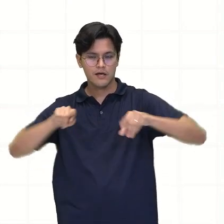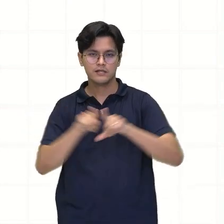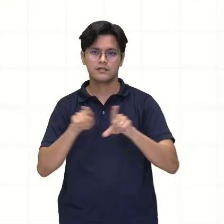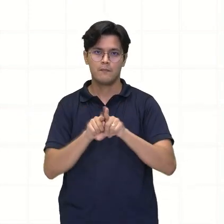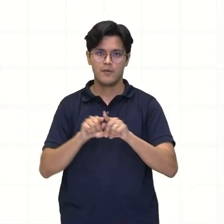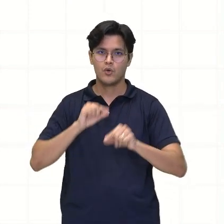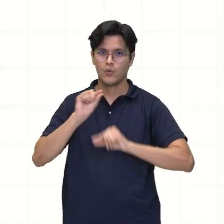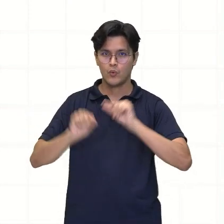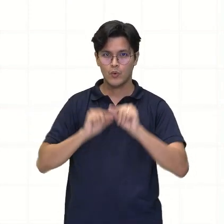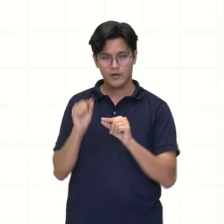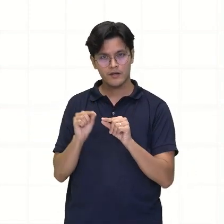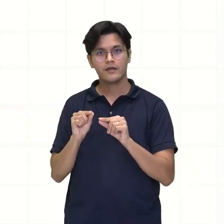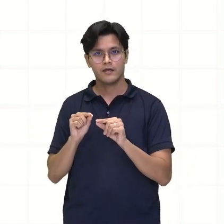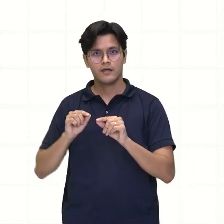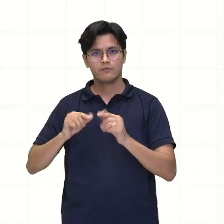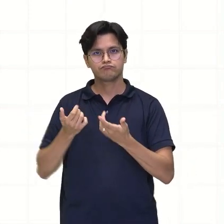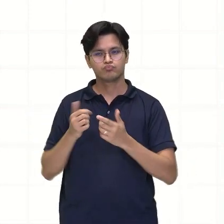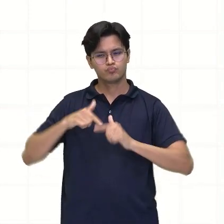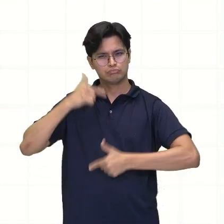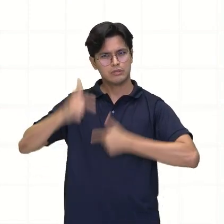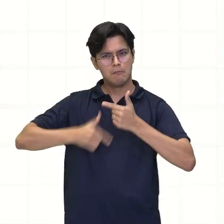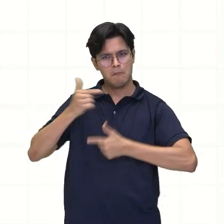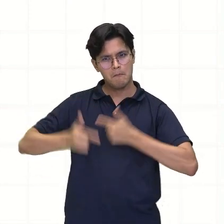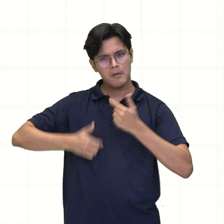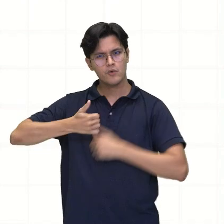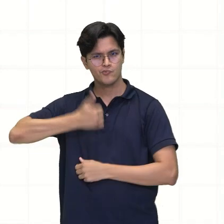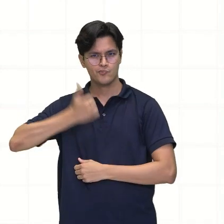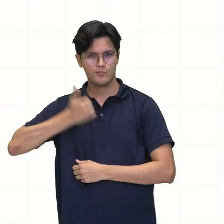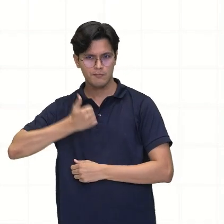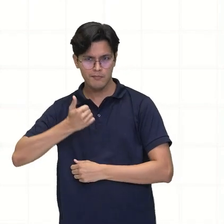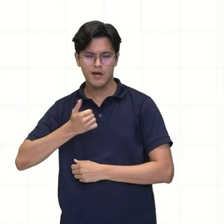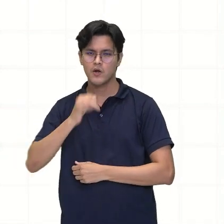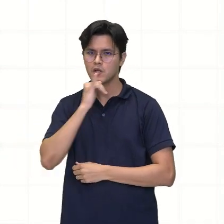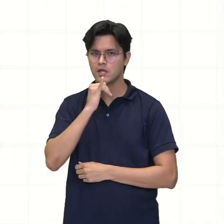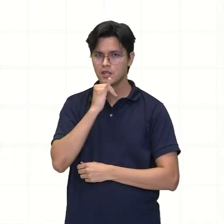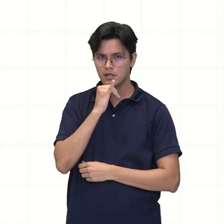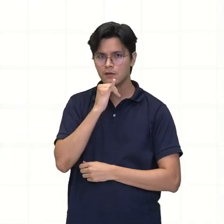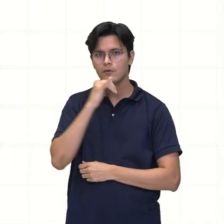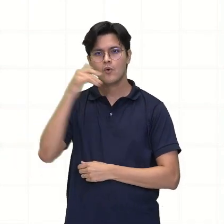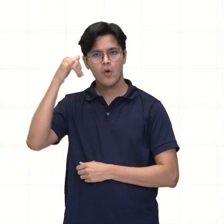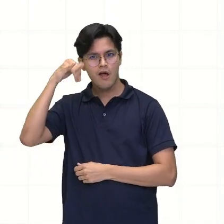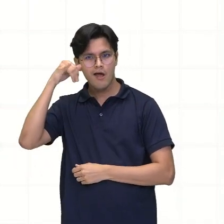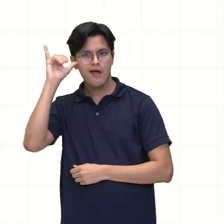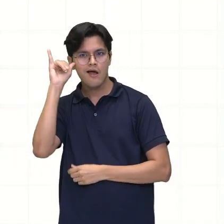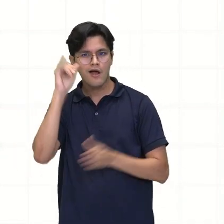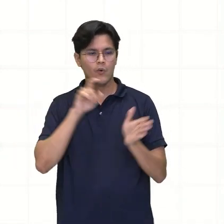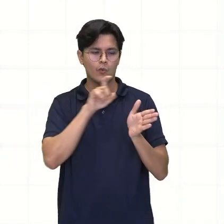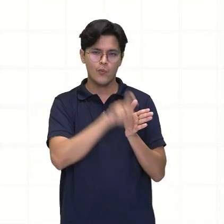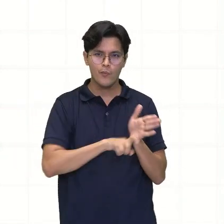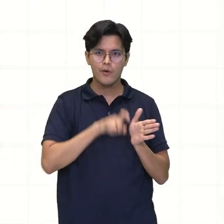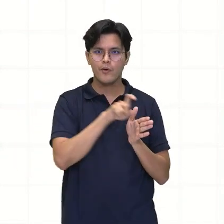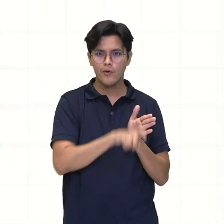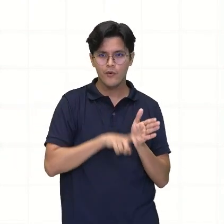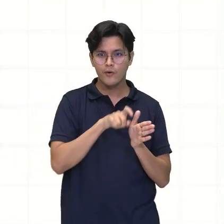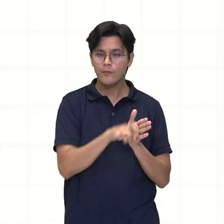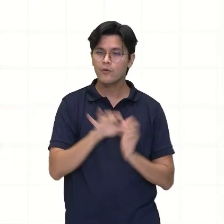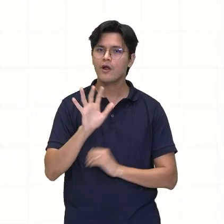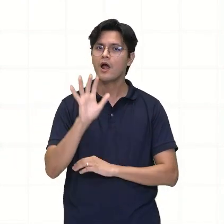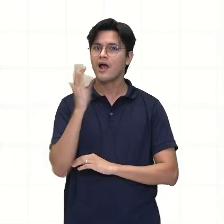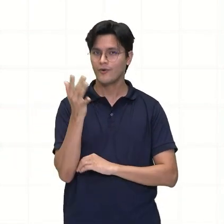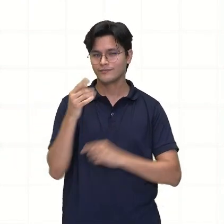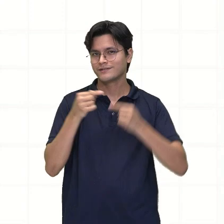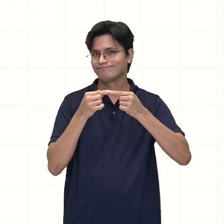é a agropecuária. Então, a maior parte do desmatamento da floresta, como eu falei para vocês, ele ocorre de